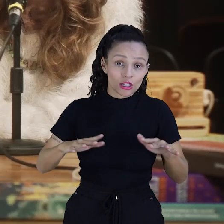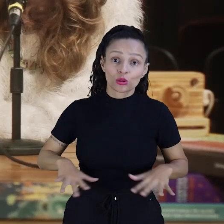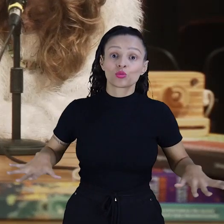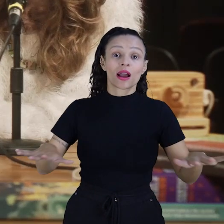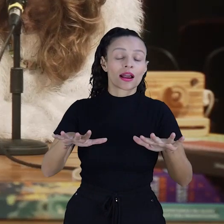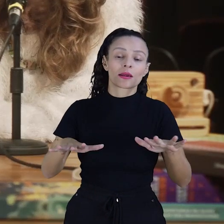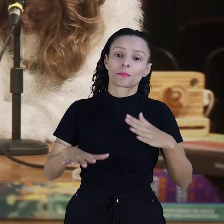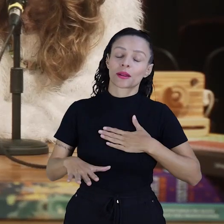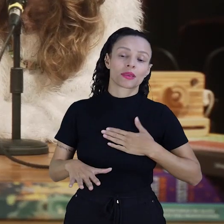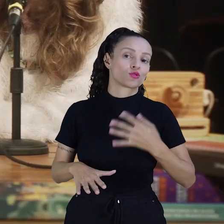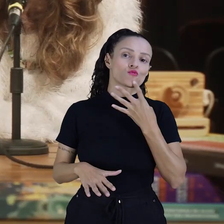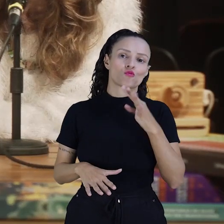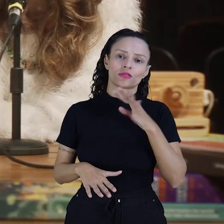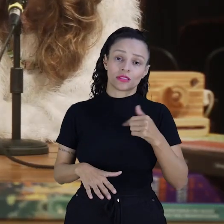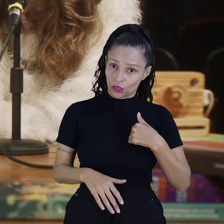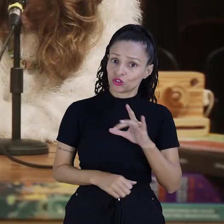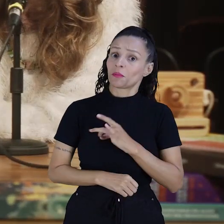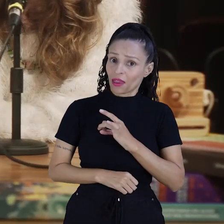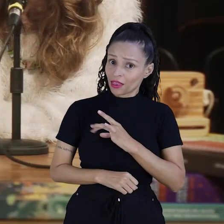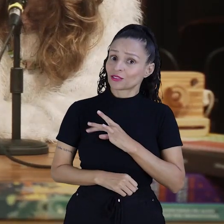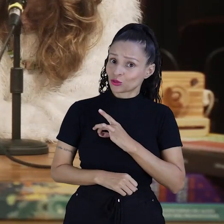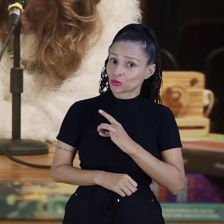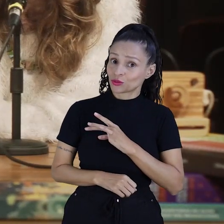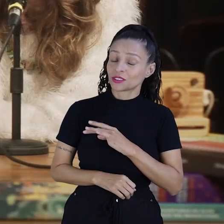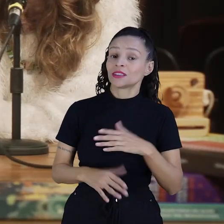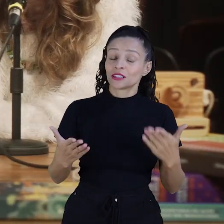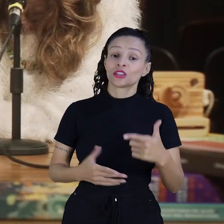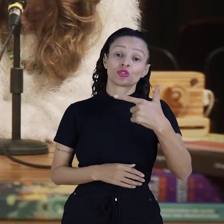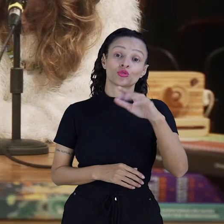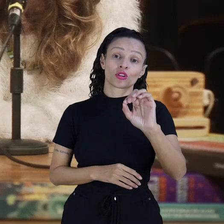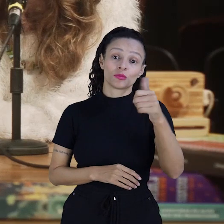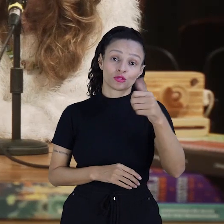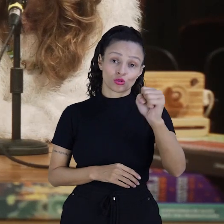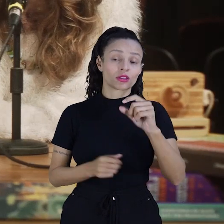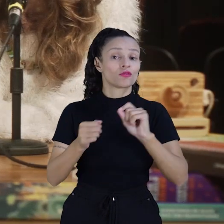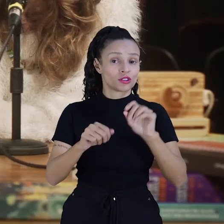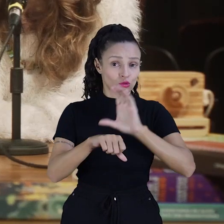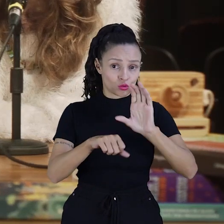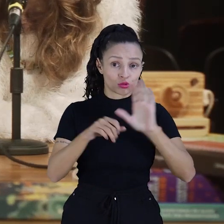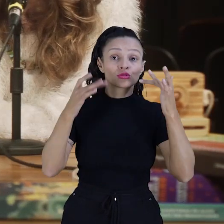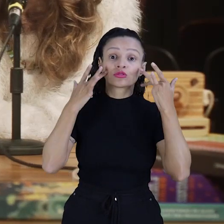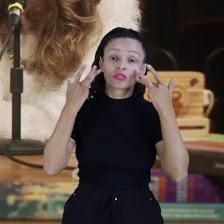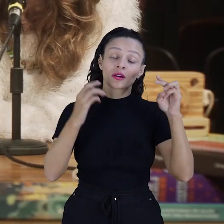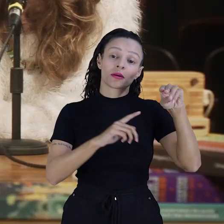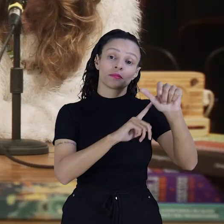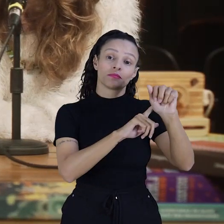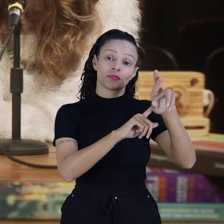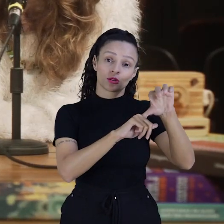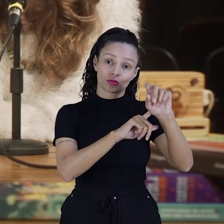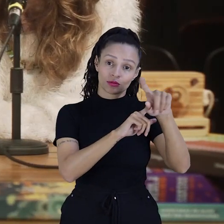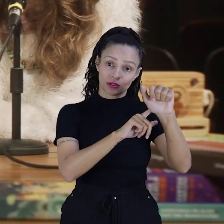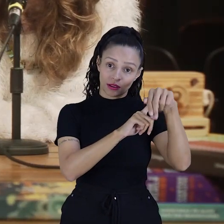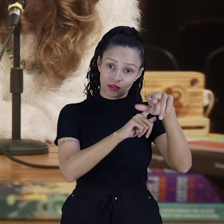lugar aqui para mim era completamente desconhecido e eu morria de medo. Em 2018, eu fiz um curso de teatro no Mauro